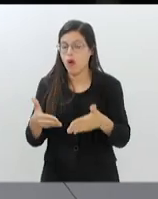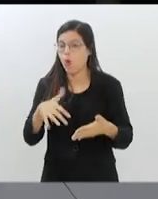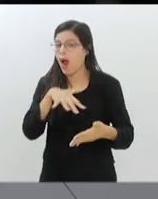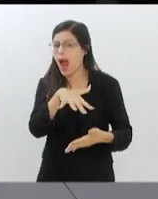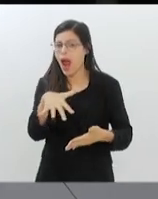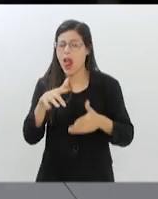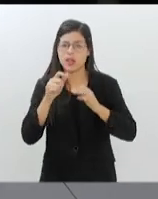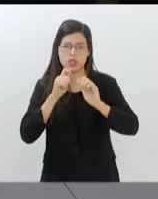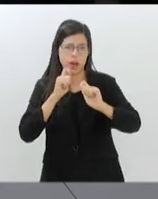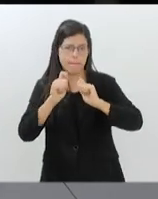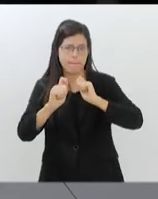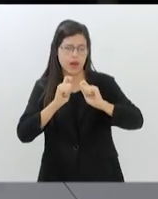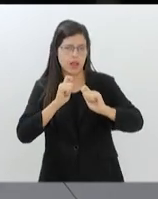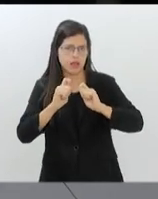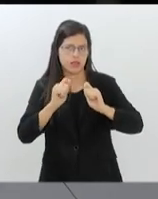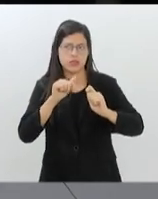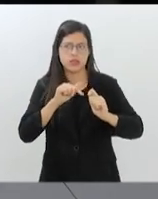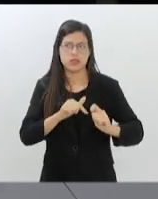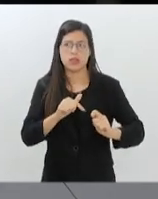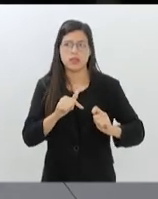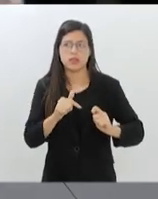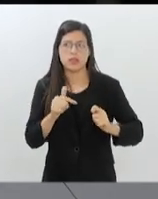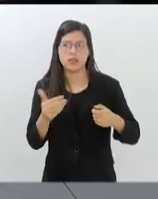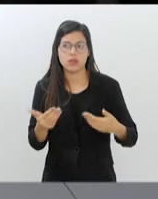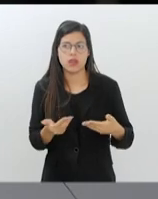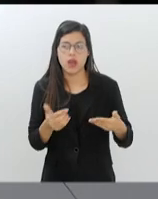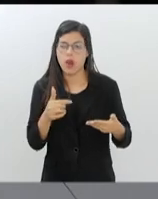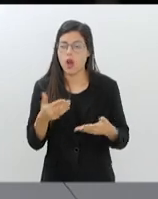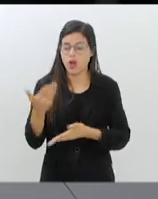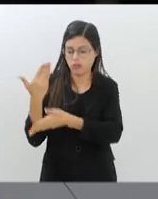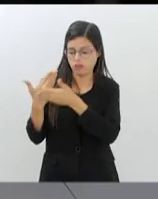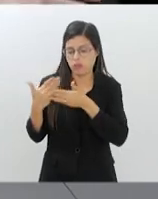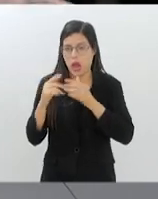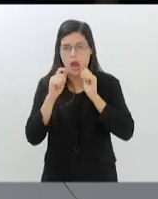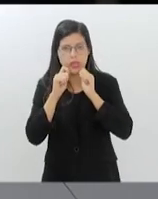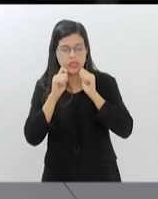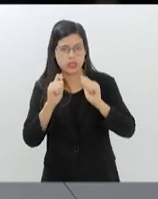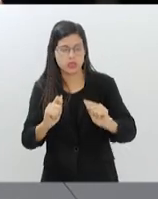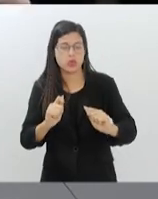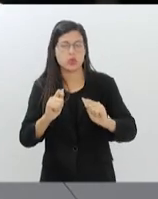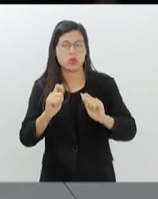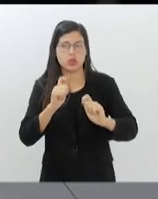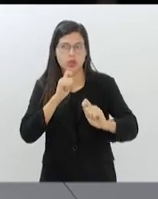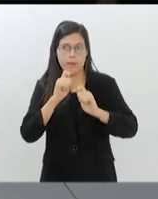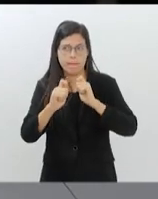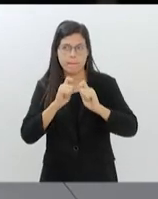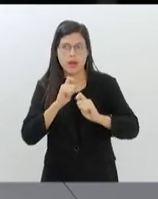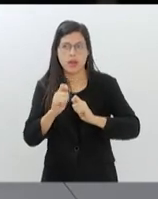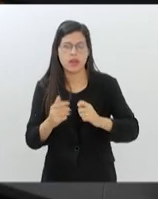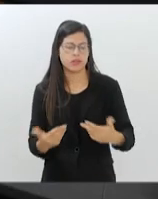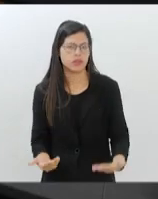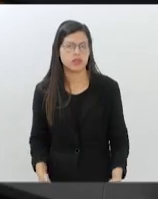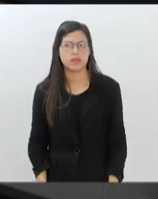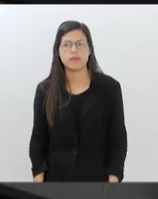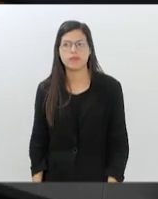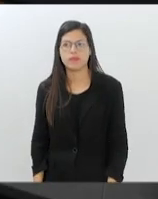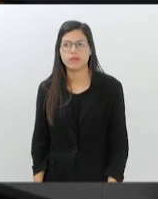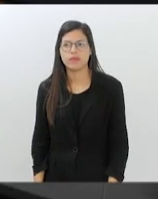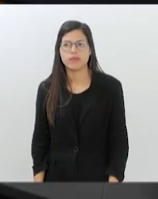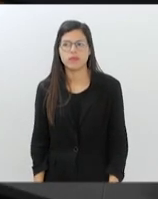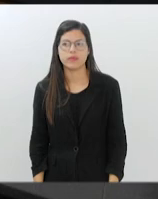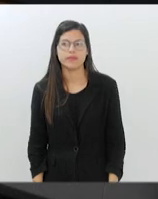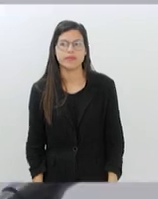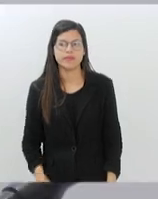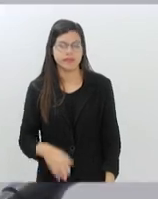eu era o assessor de imprensa como sou até hoje do Governo do Estado e cuidava da interface de todos os órgãos das todas as secretarias sen senhor Igor o senhor